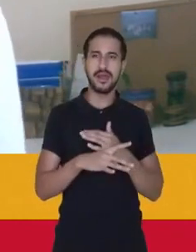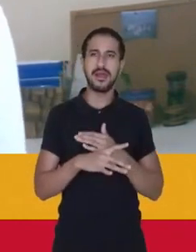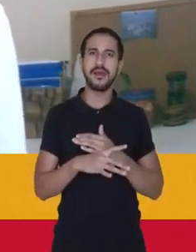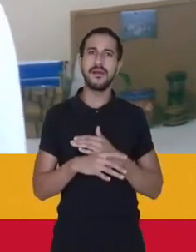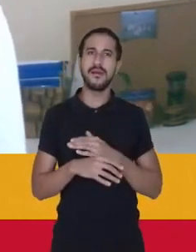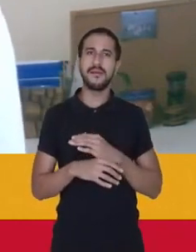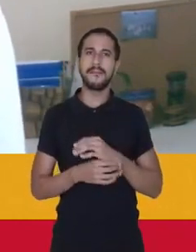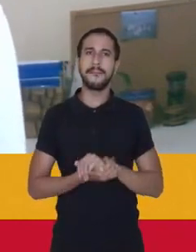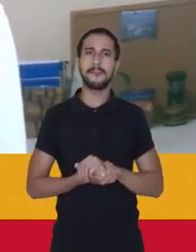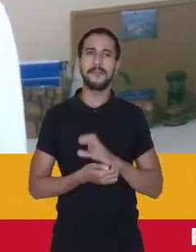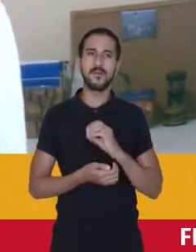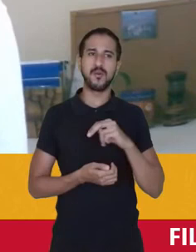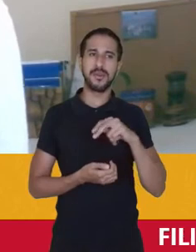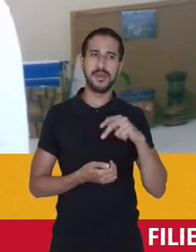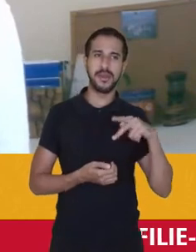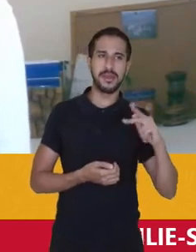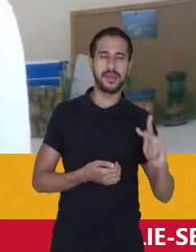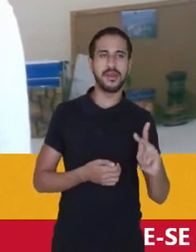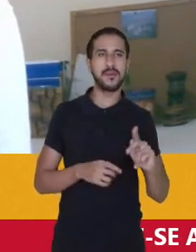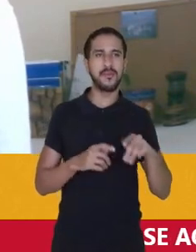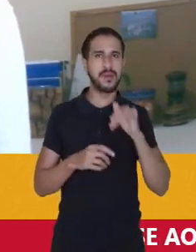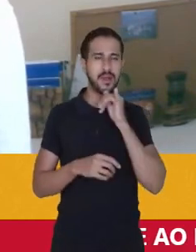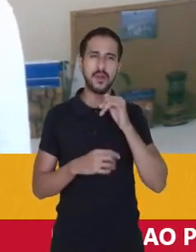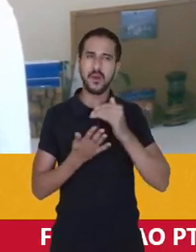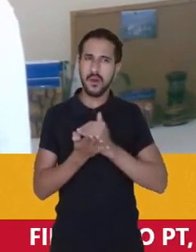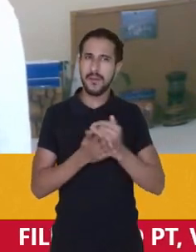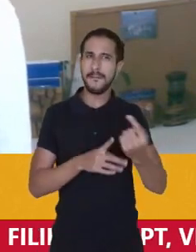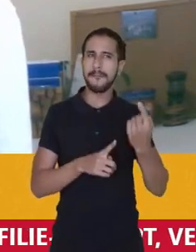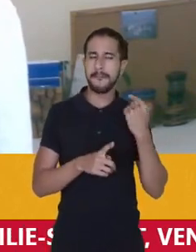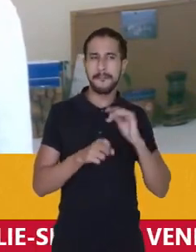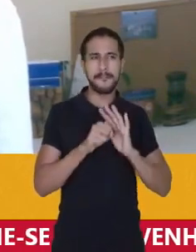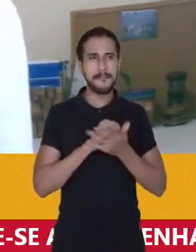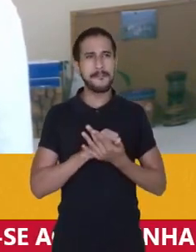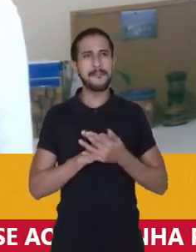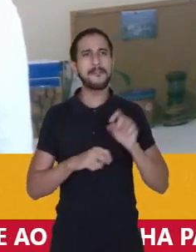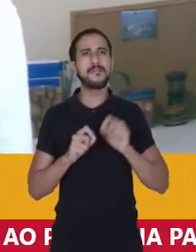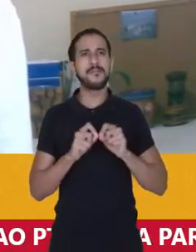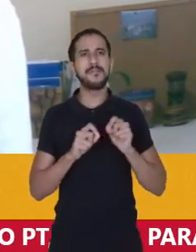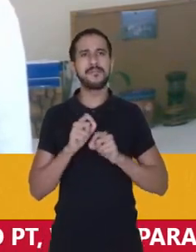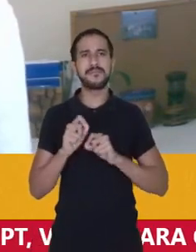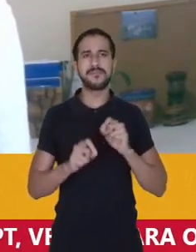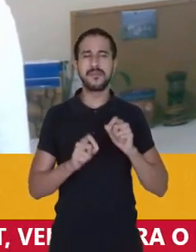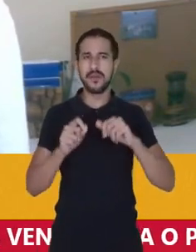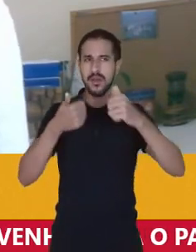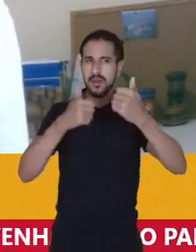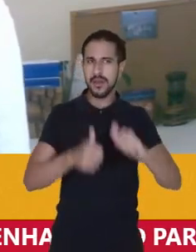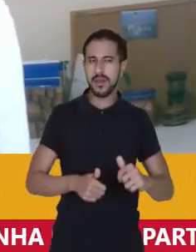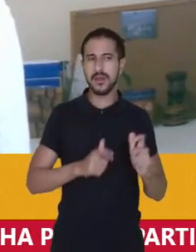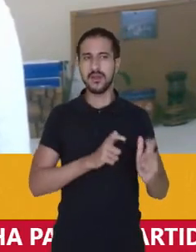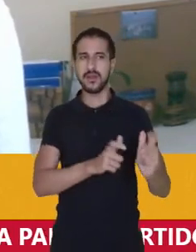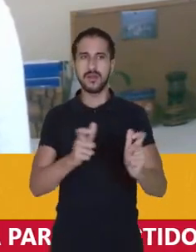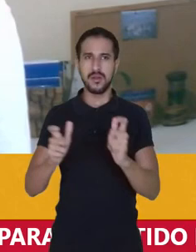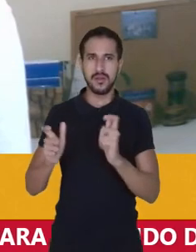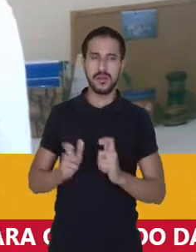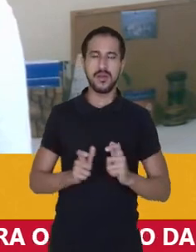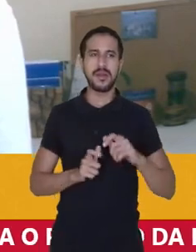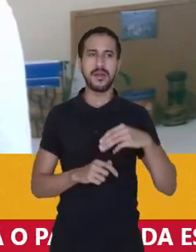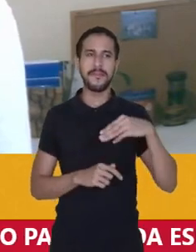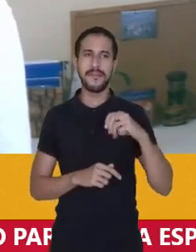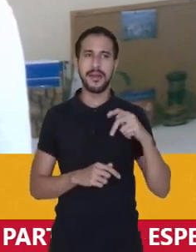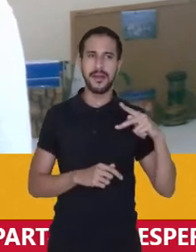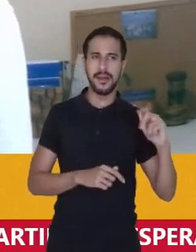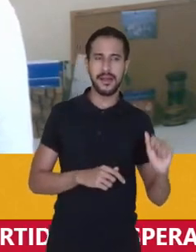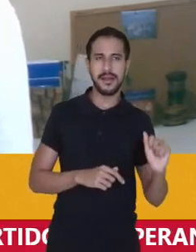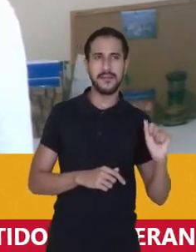da CONAC. A CONAC, por exemplo, desde o início da pandemia, fez uma tentativa de monitoramento territorializado, com um mapa,